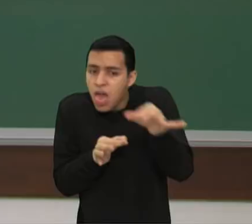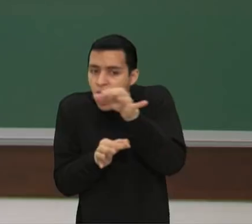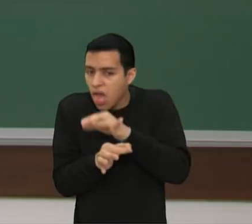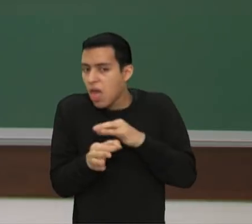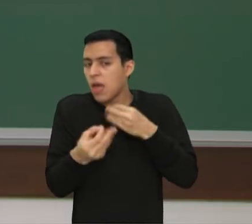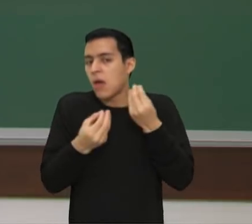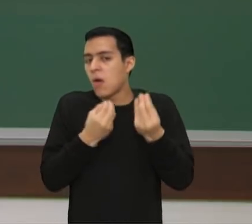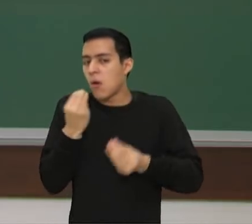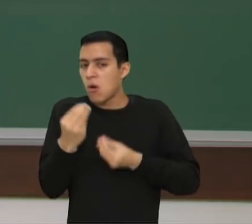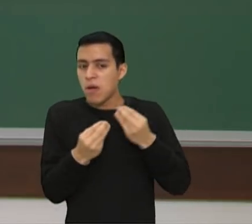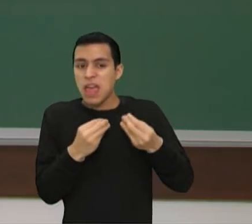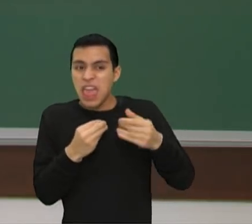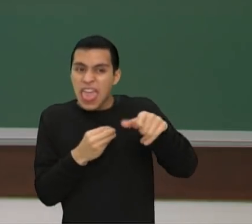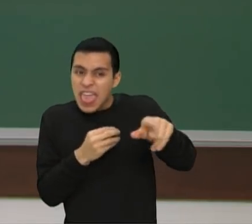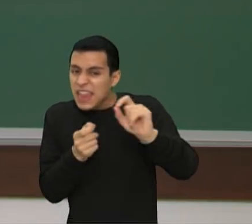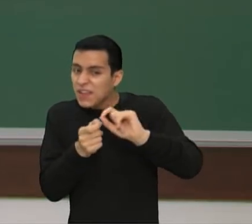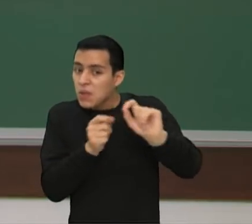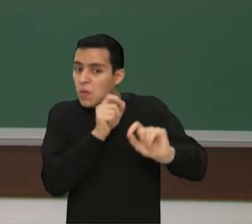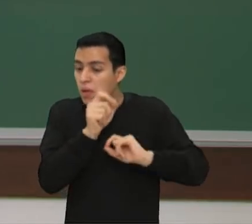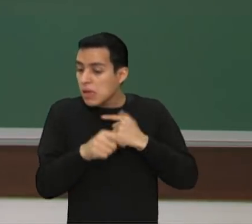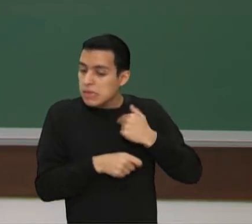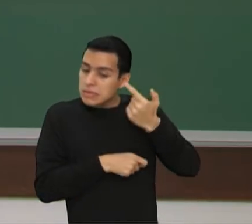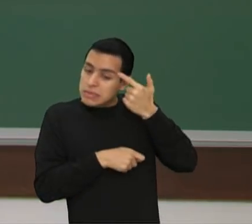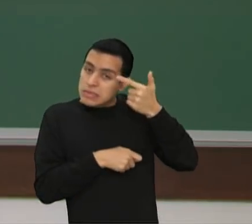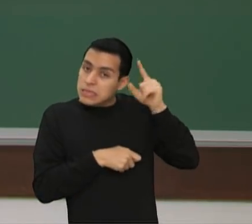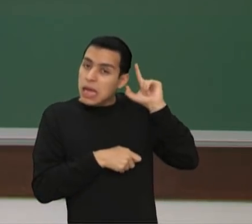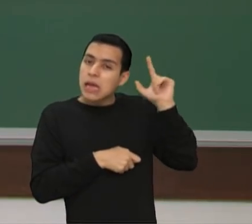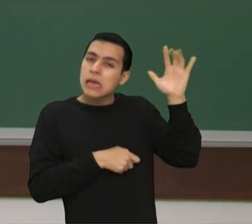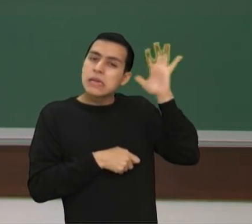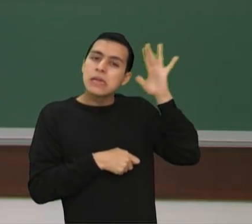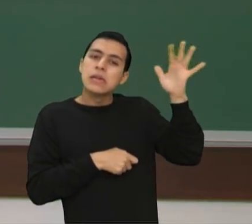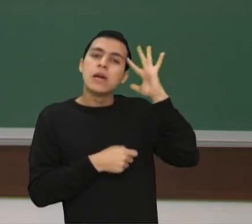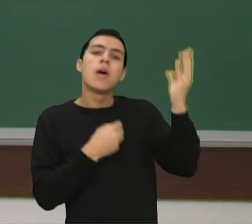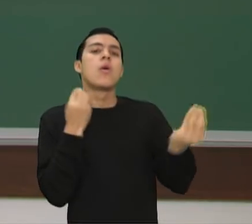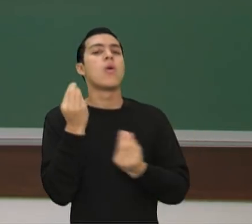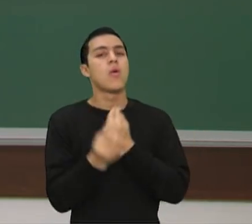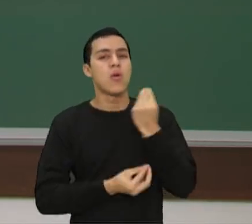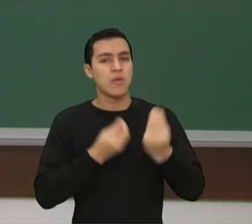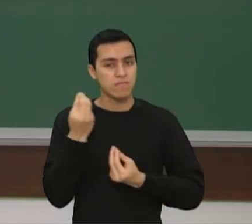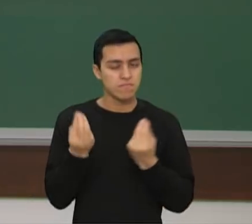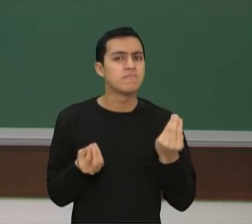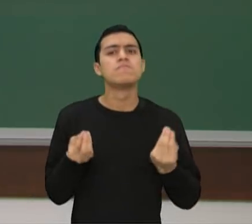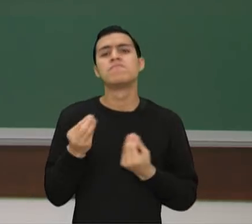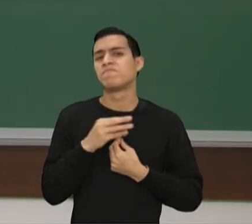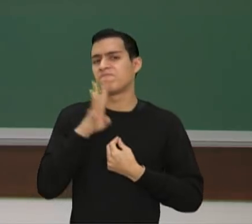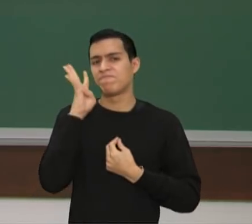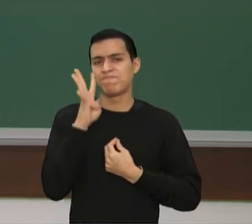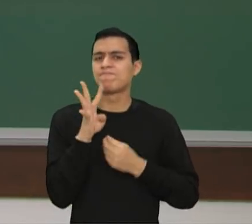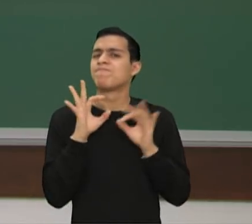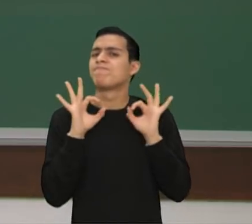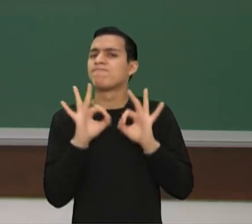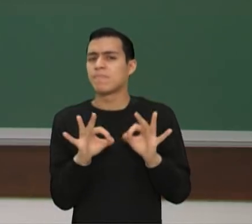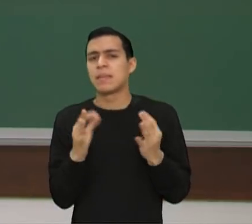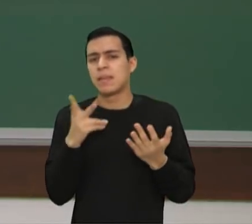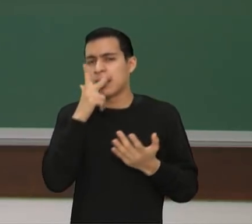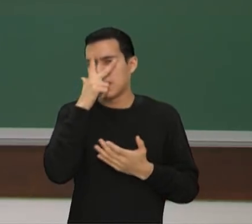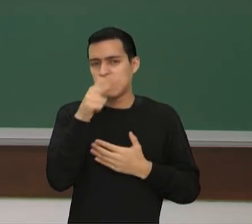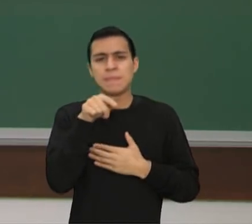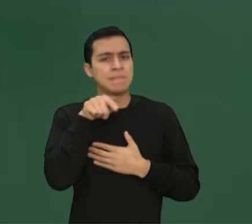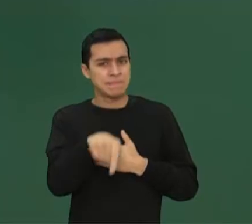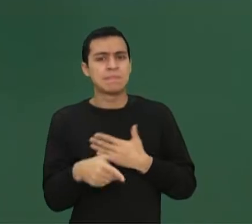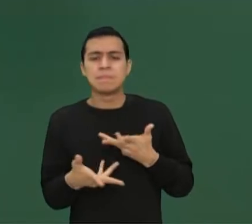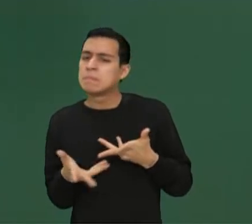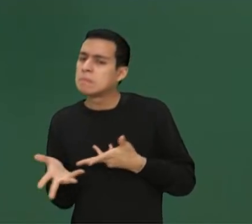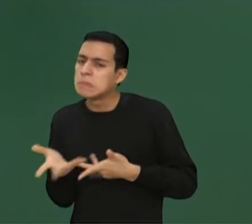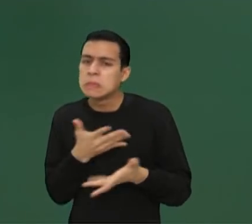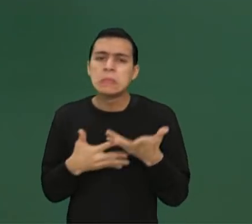lá do meu adversário para não perder a jogada ou não perder o jogo. Então é bem bacana, é bem assim